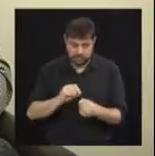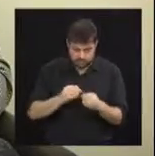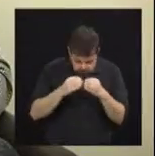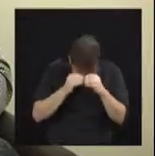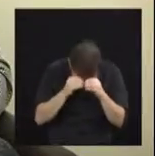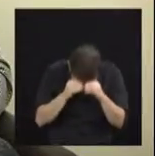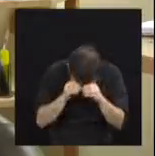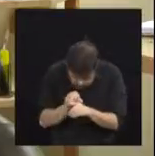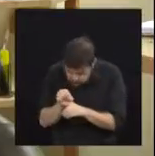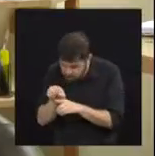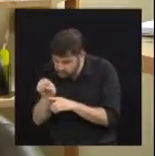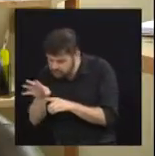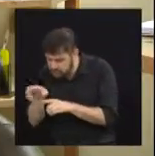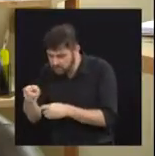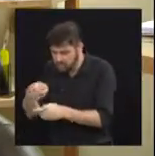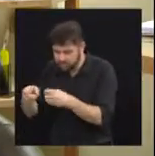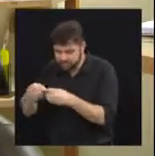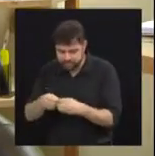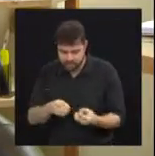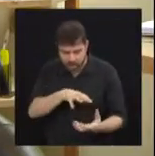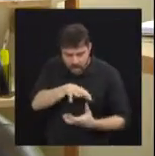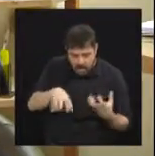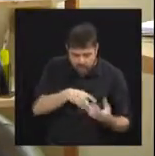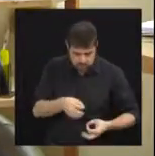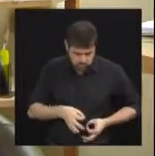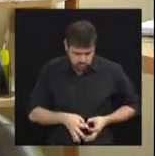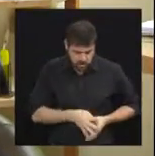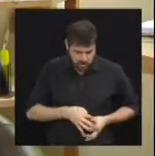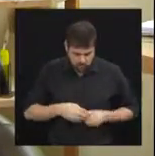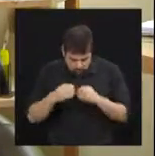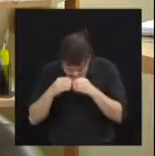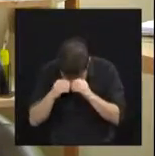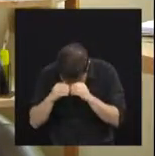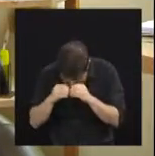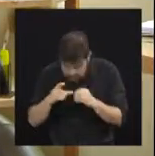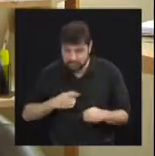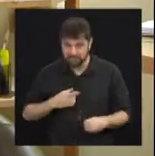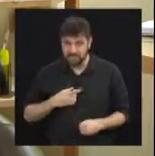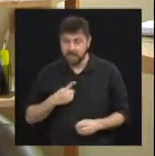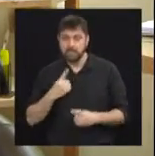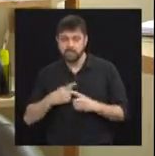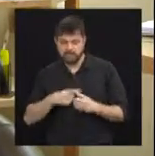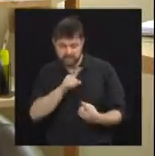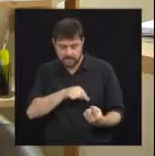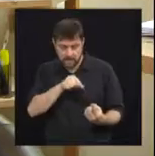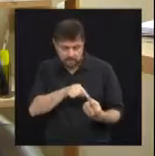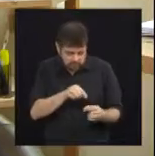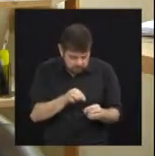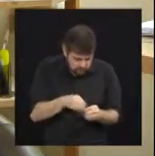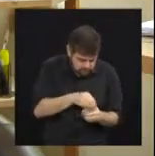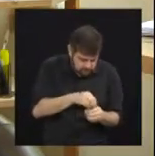vitro. Esse tratamento, a indicação da biópsia de embriões